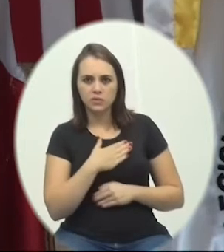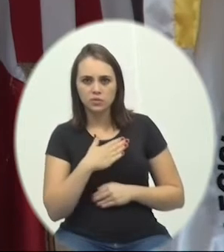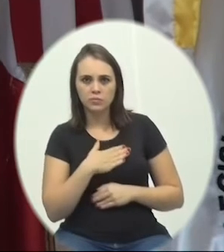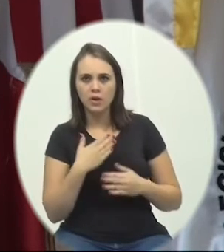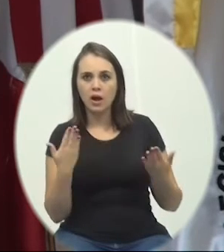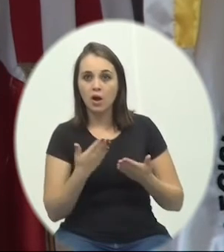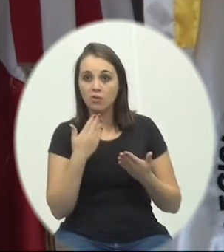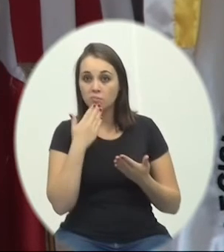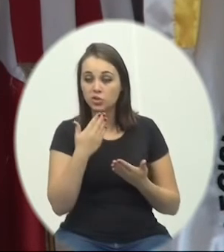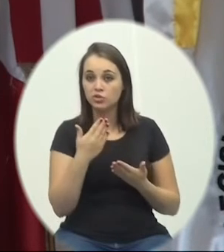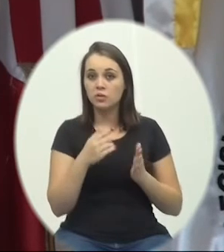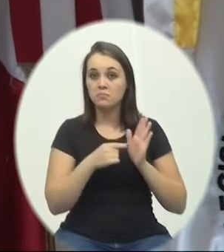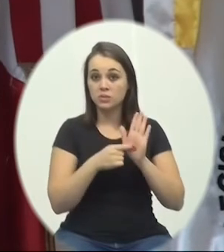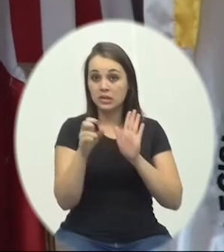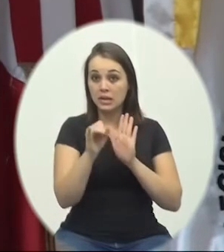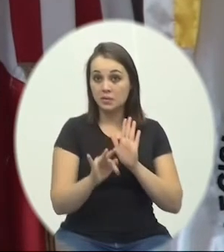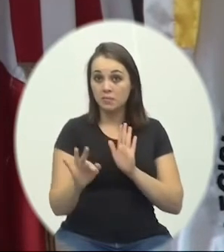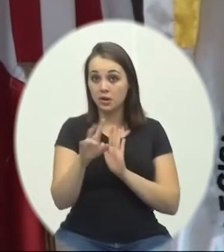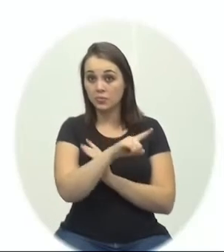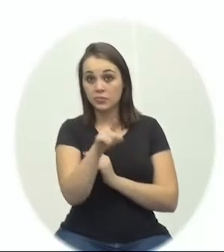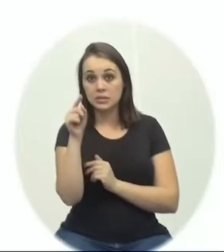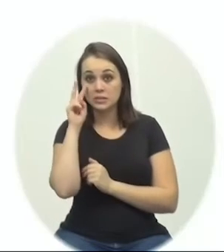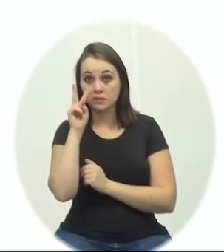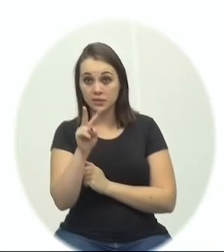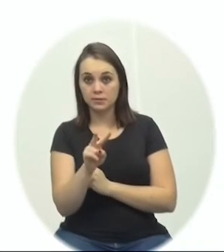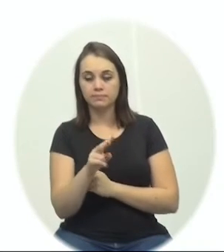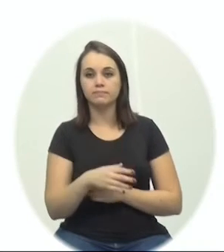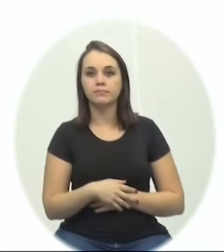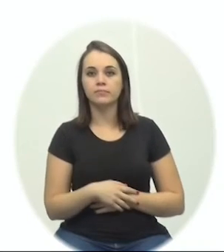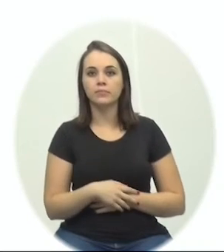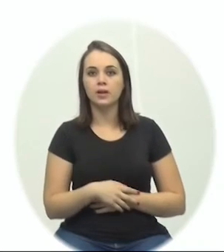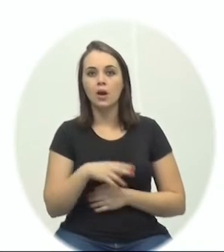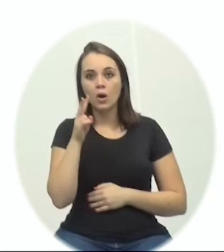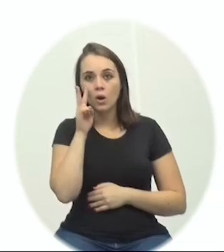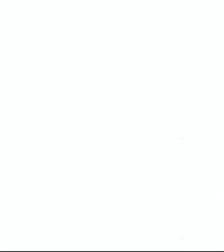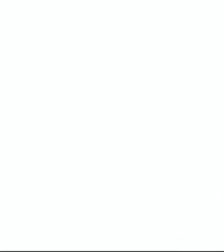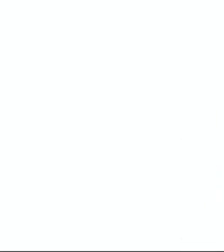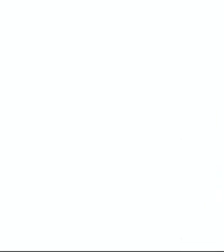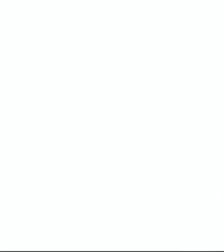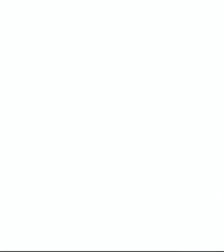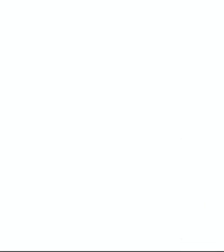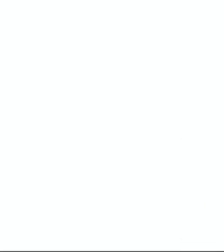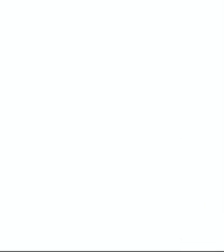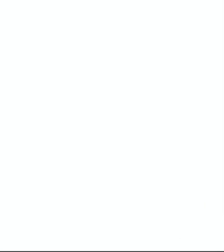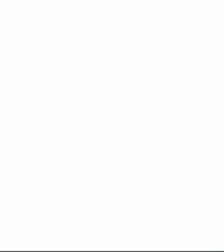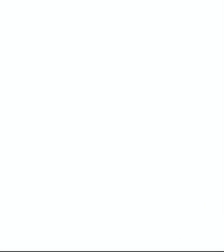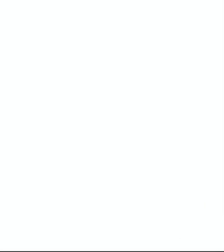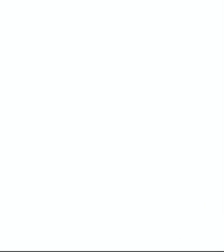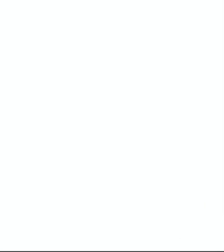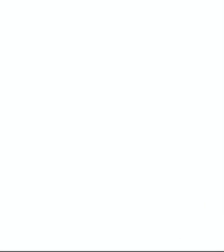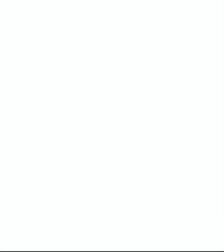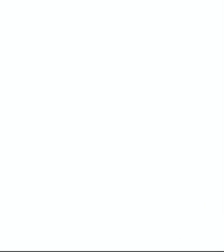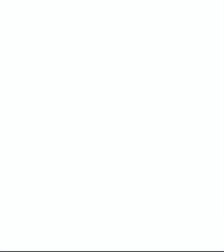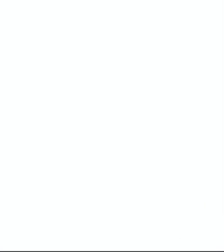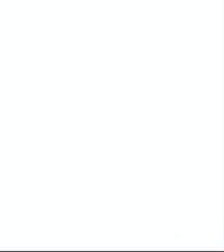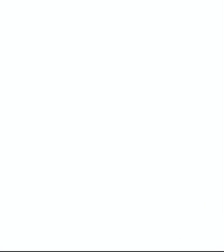que o Henrique pudesse mostrar as imagens. Não se ignora aqui, né, e sem embargo, já das obras do